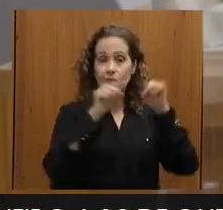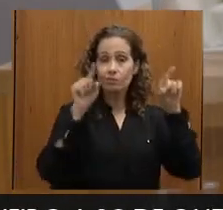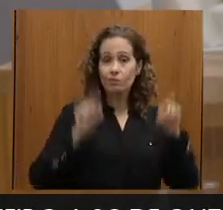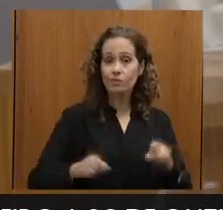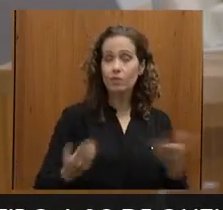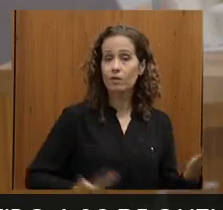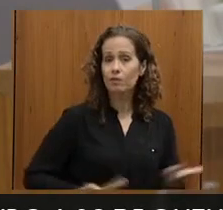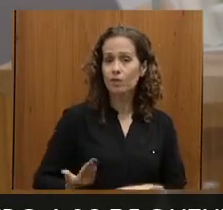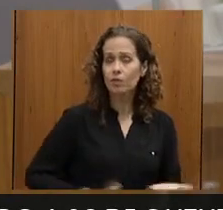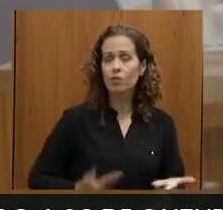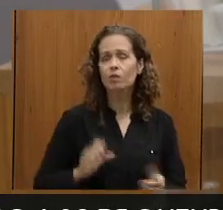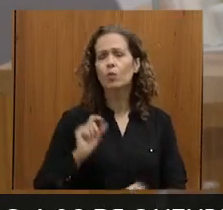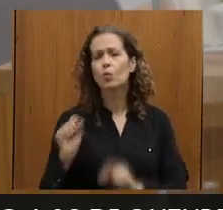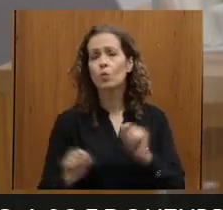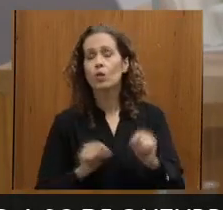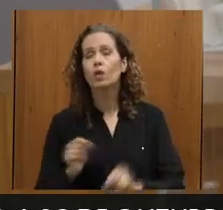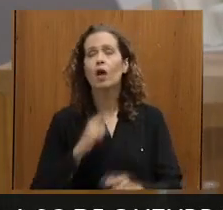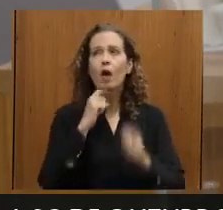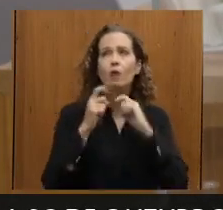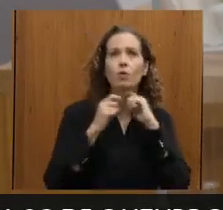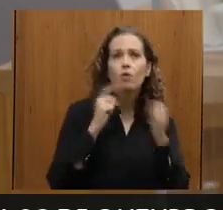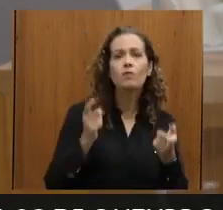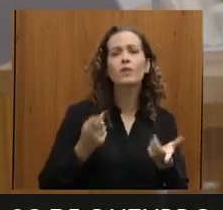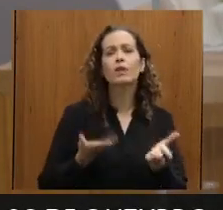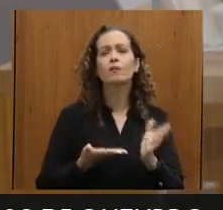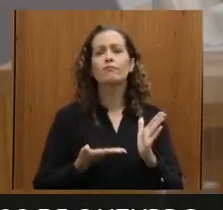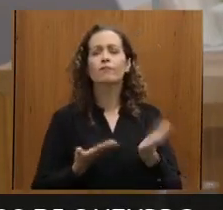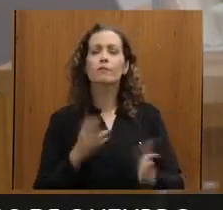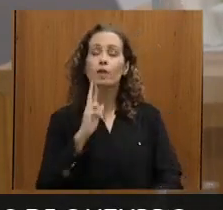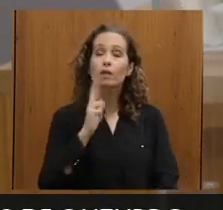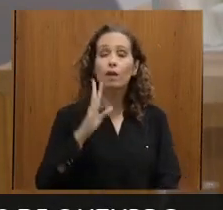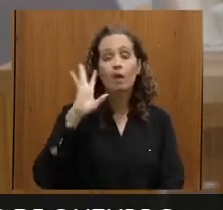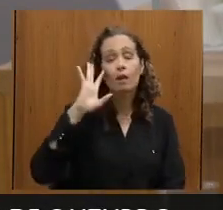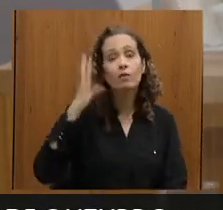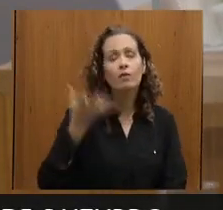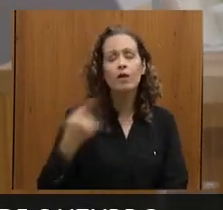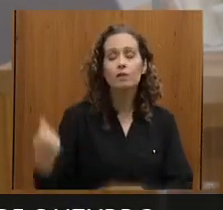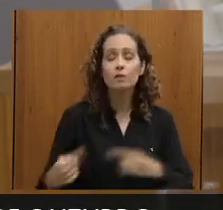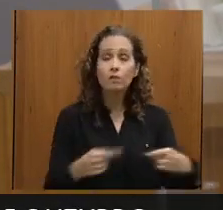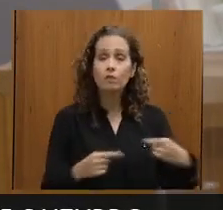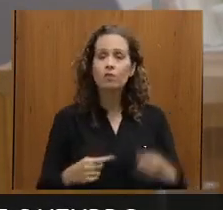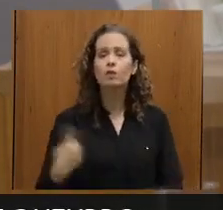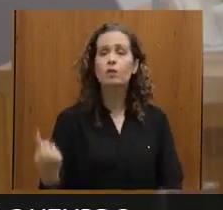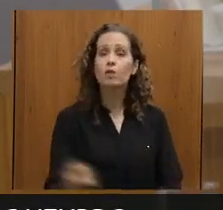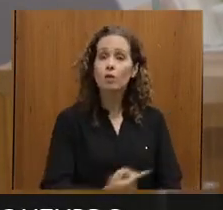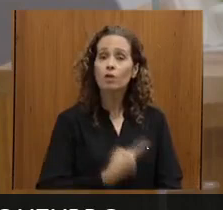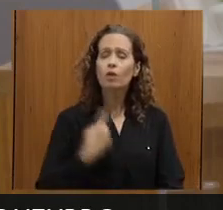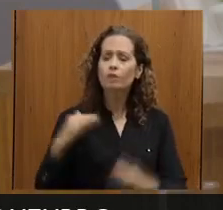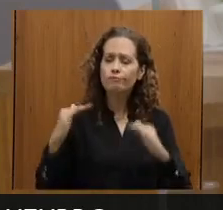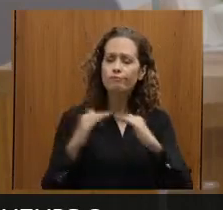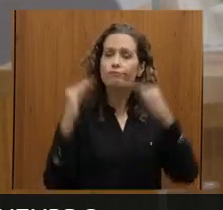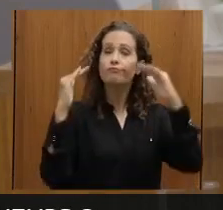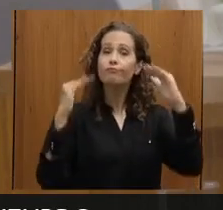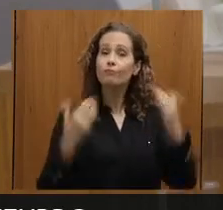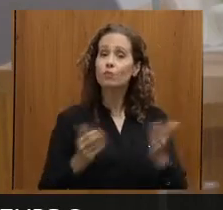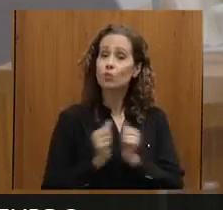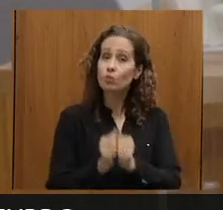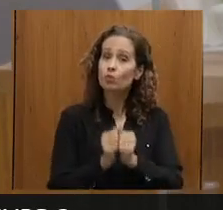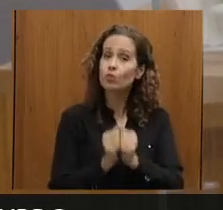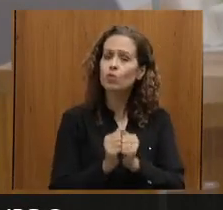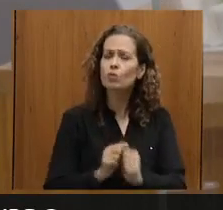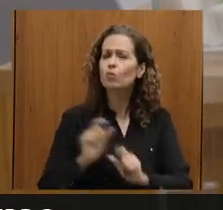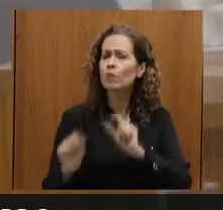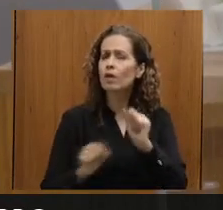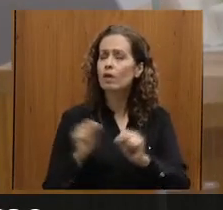tirar as dúvidas, discutir, entrar em consensos e caminharmos juntos, para que, de uma vez por todas,